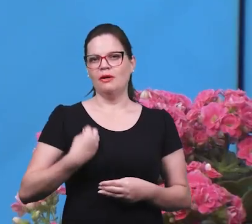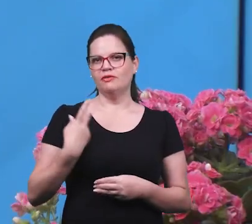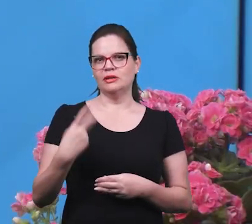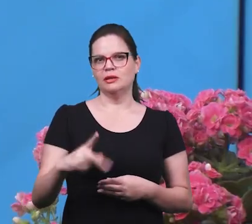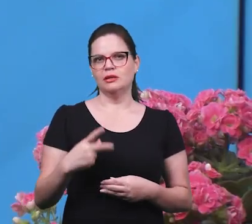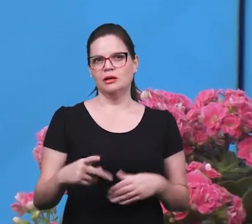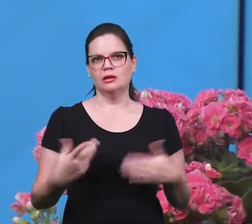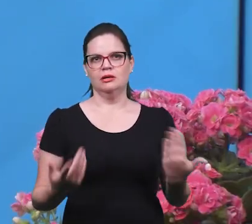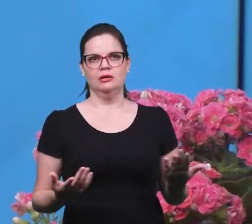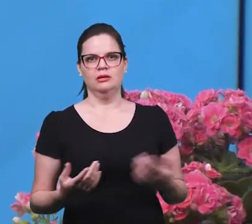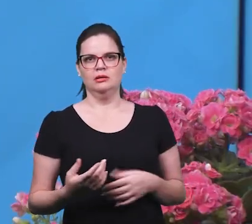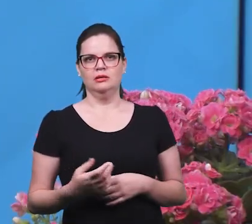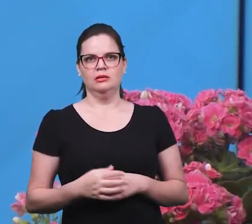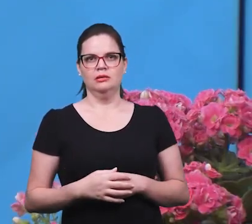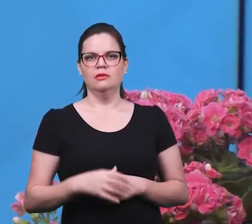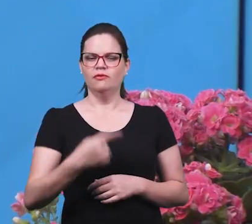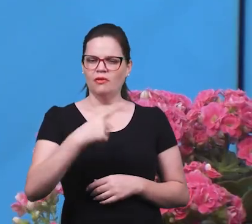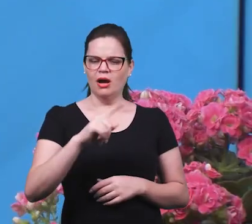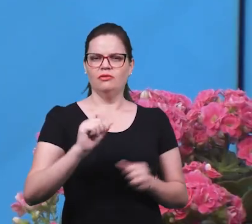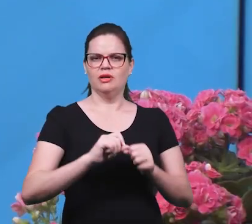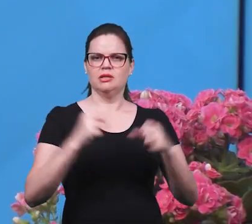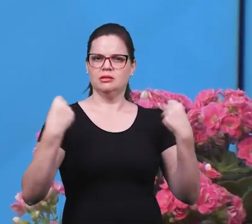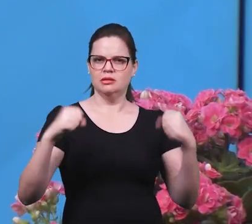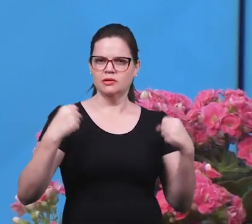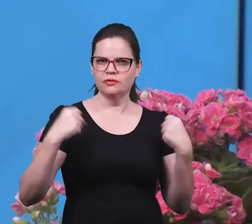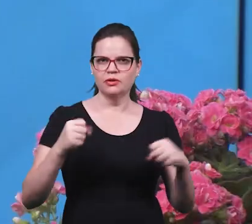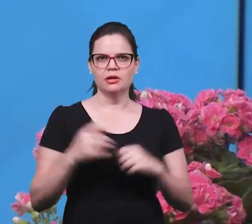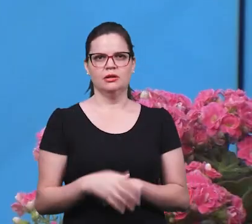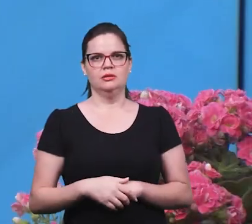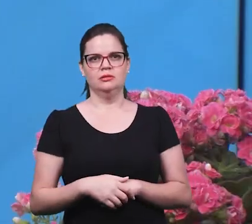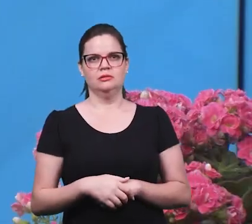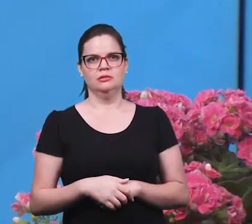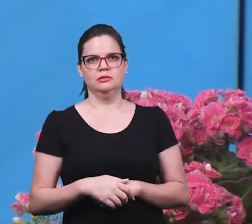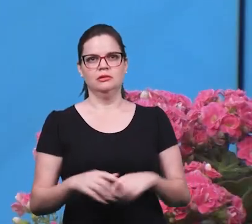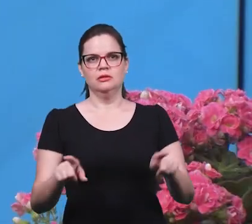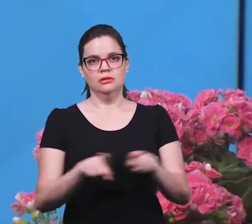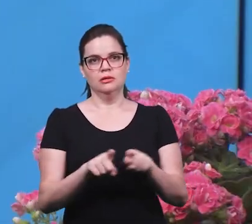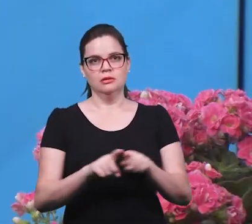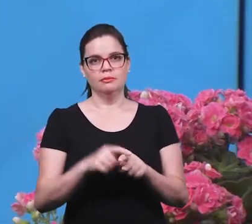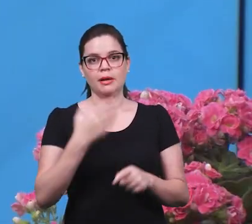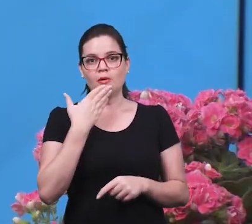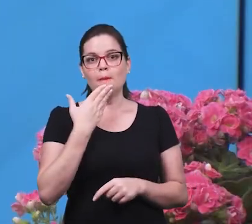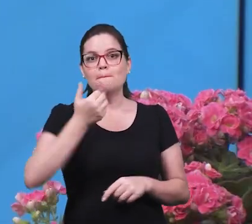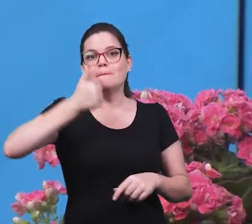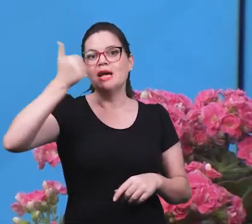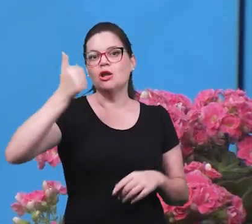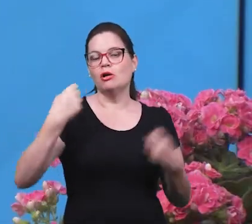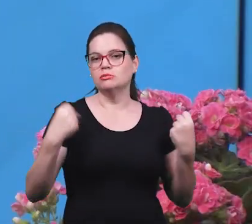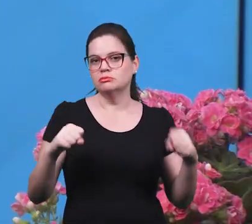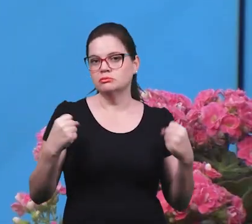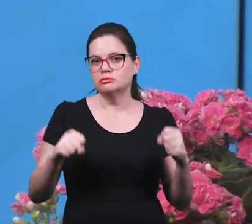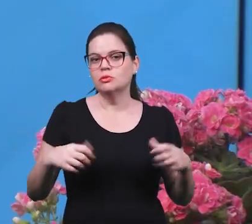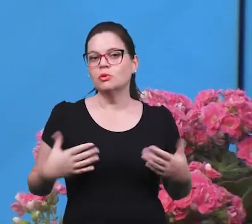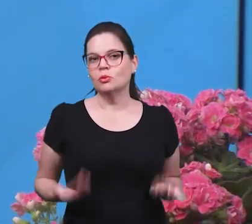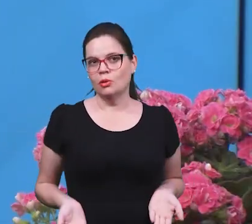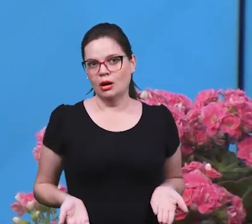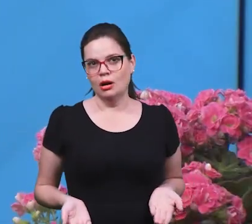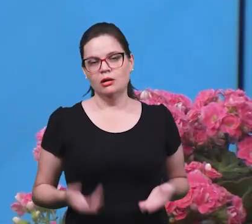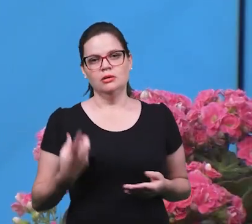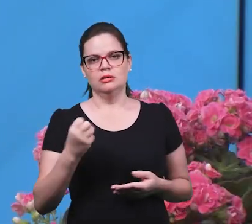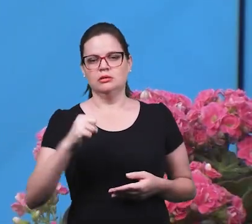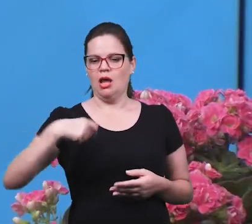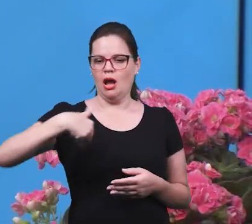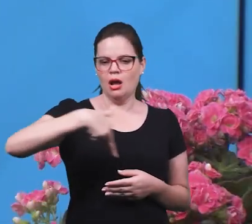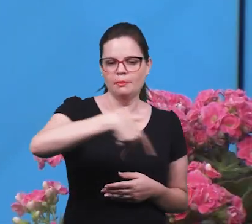paciente, estimula ele a fazer uma atividade física, a fazer a melhor atividade física para ele, Sim, nem sempre é uma